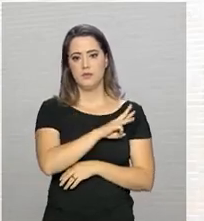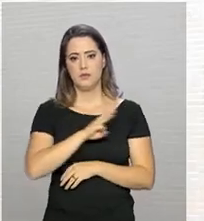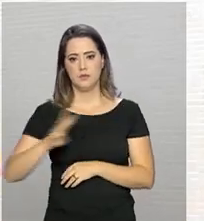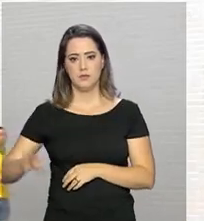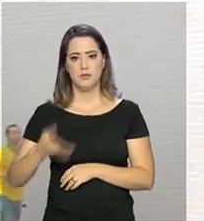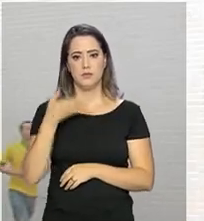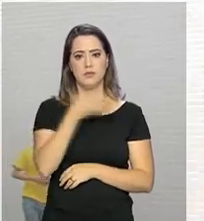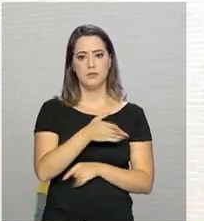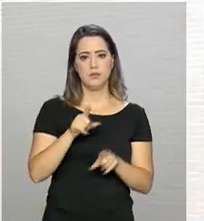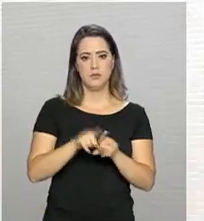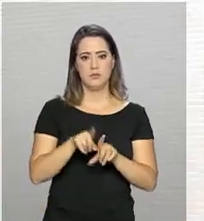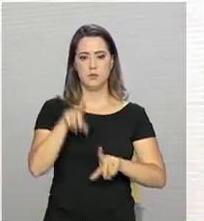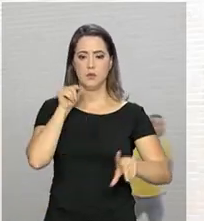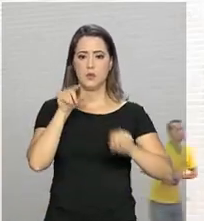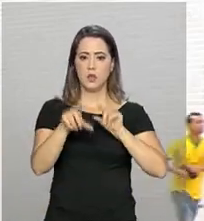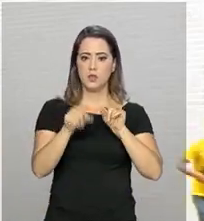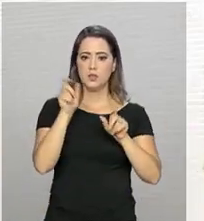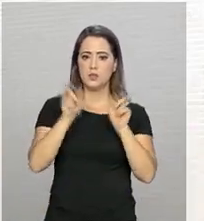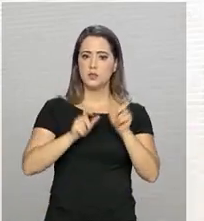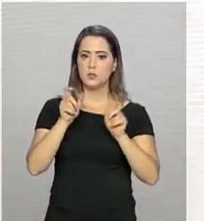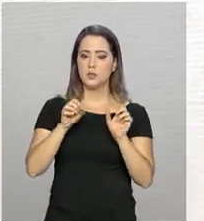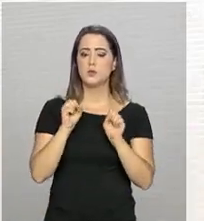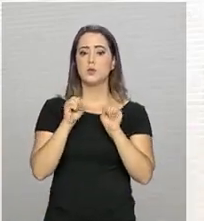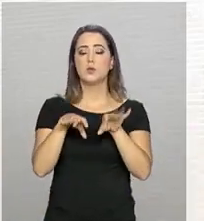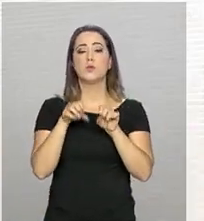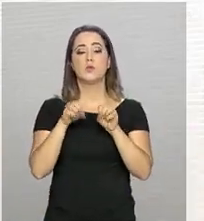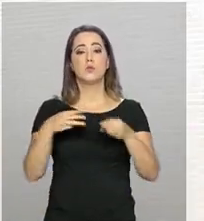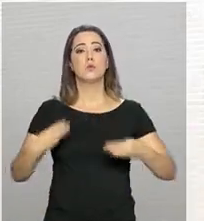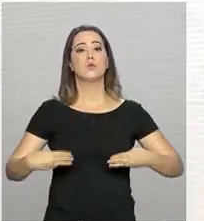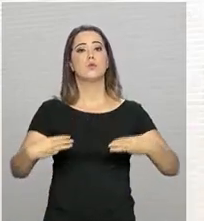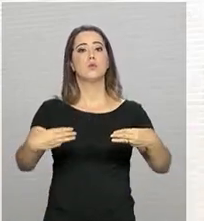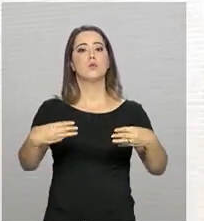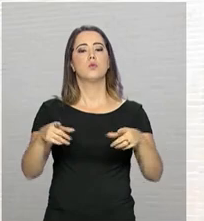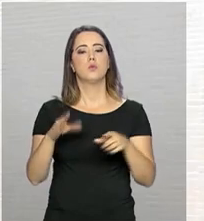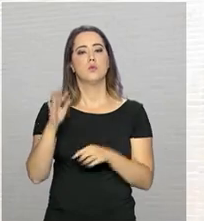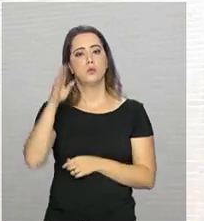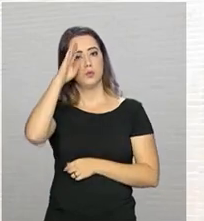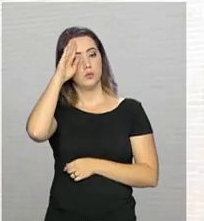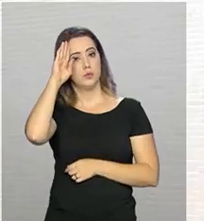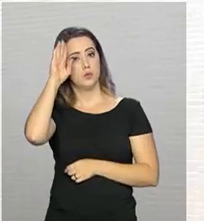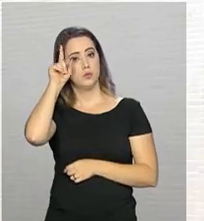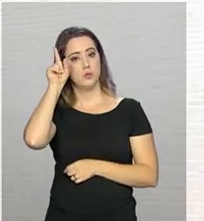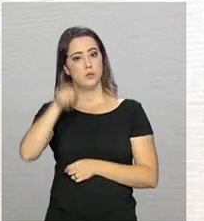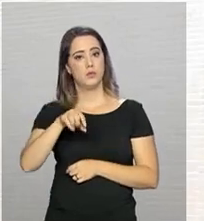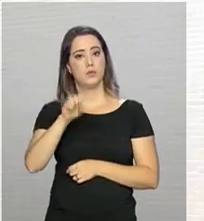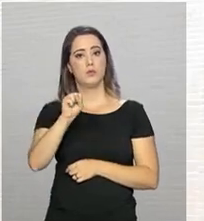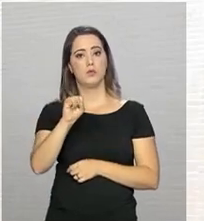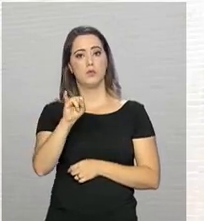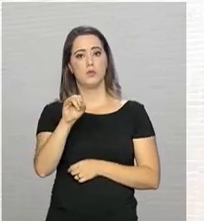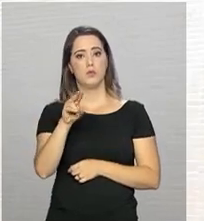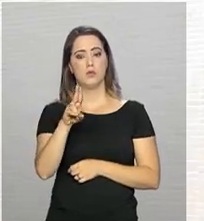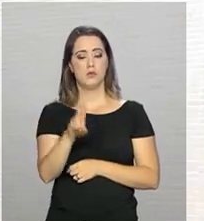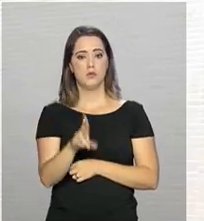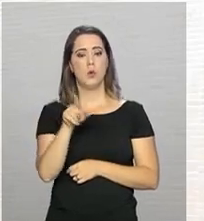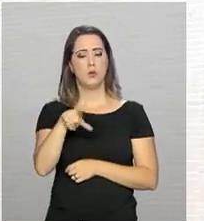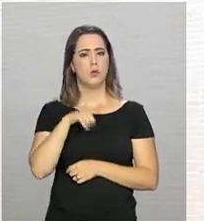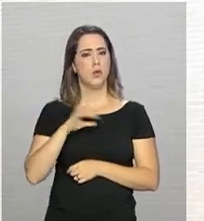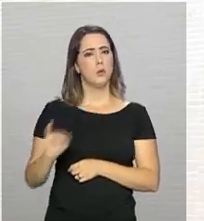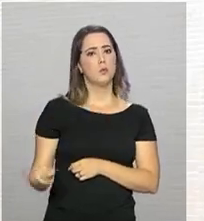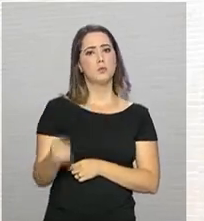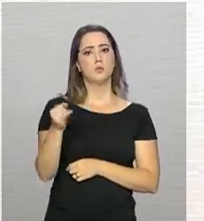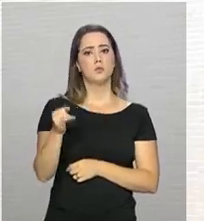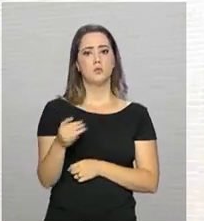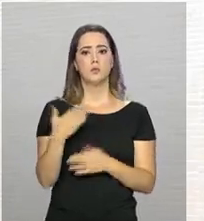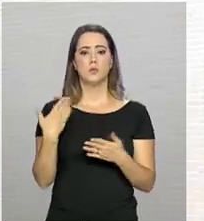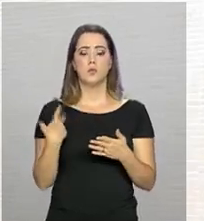internet para selecionar os candidatos a uma vaga na educação pública superior a 161 os estudantes têm oportunidades